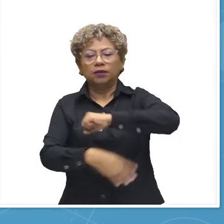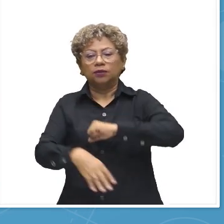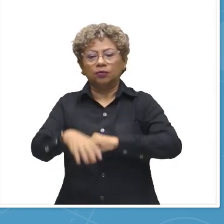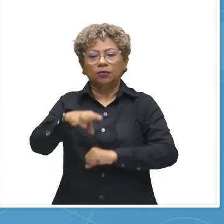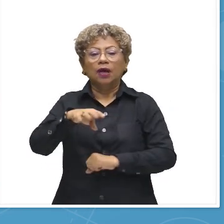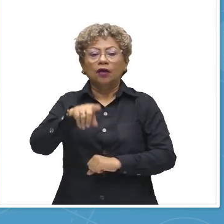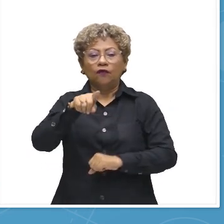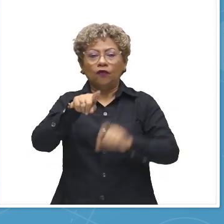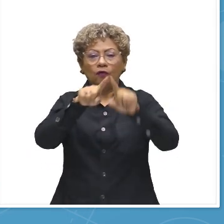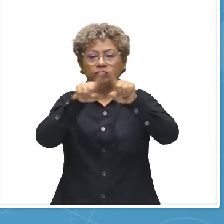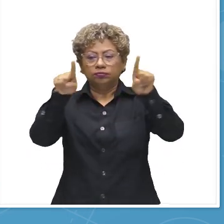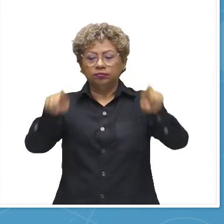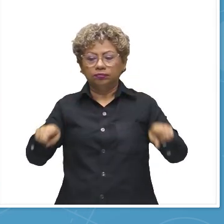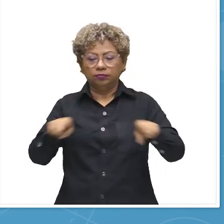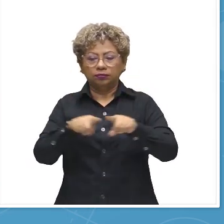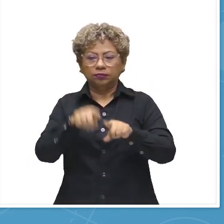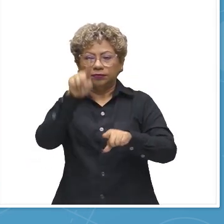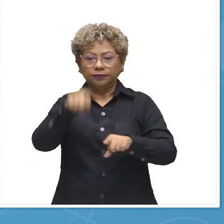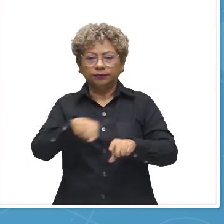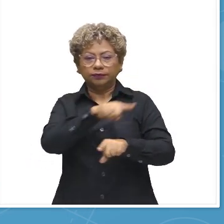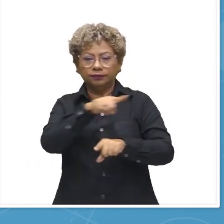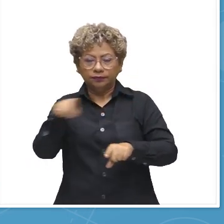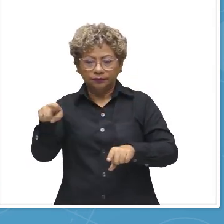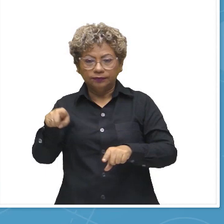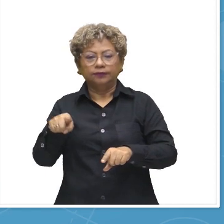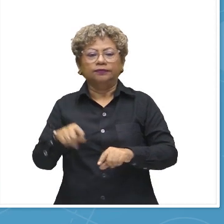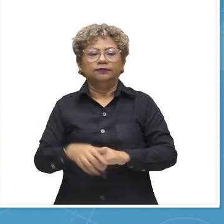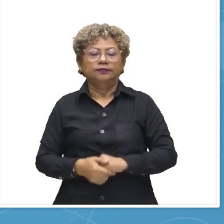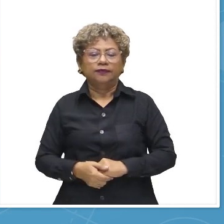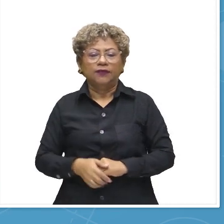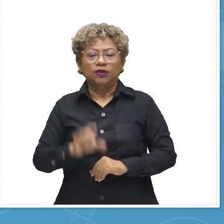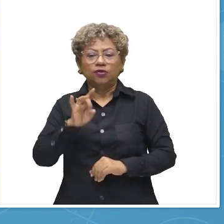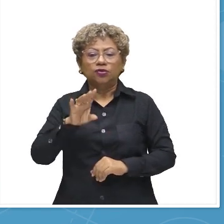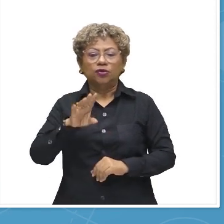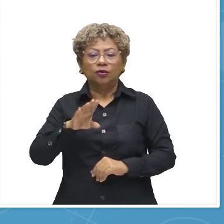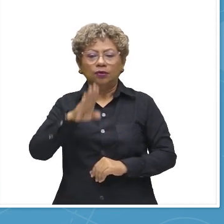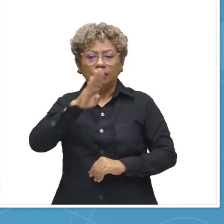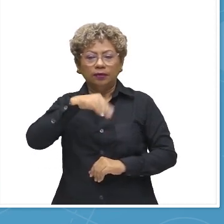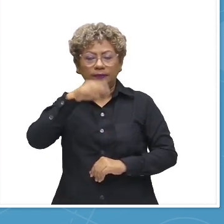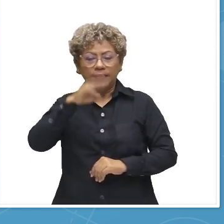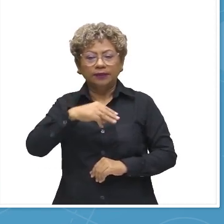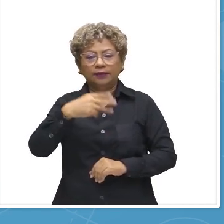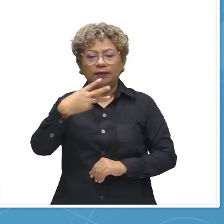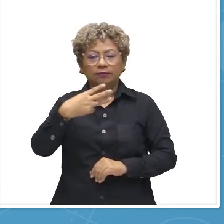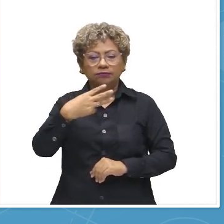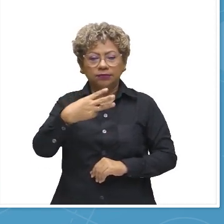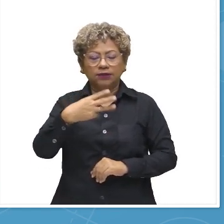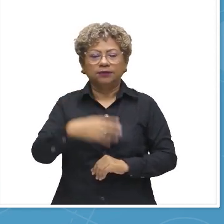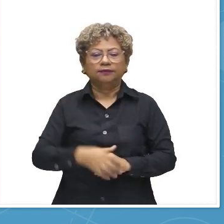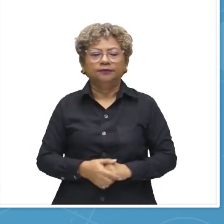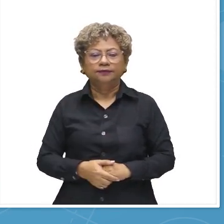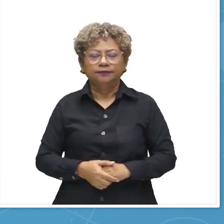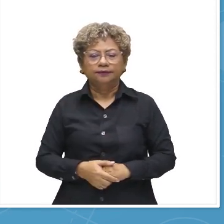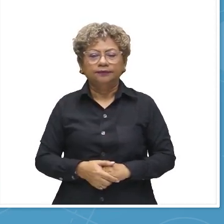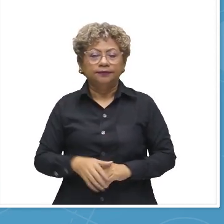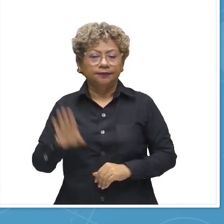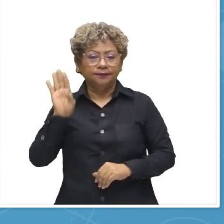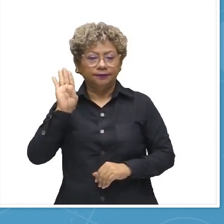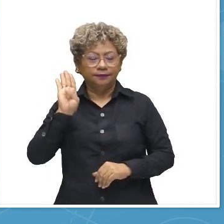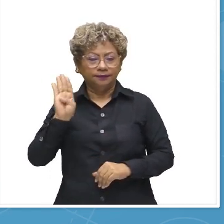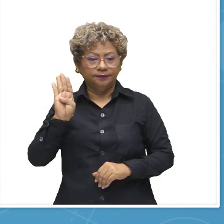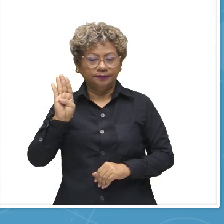quadradinhos, tá? E desse total de 4, 3 estão ocupados. A letra B é 1